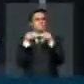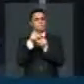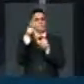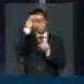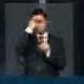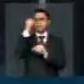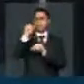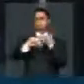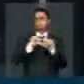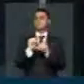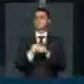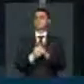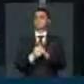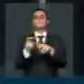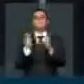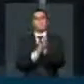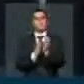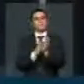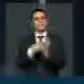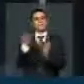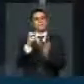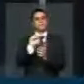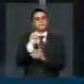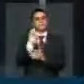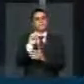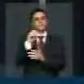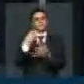Parabéns ao SESC, mais uma vez, pelo Dia do Desafio.